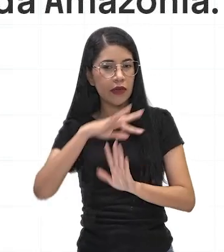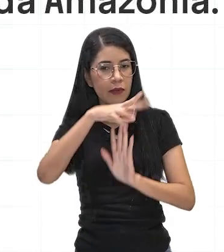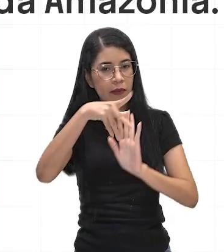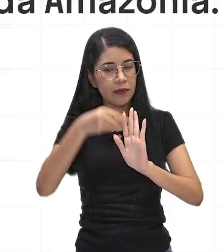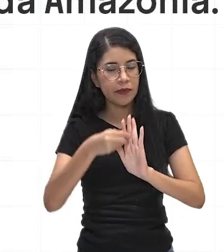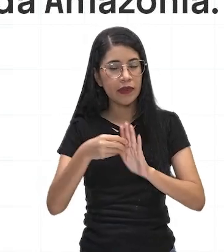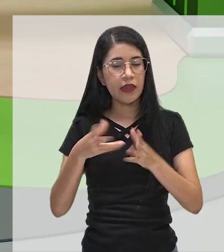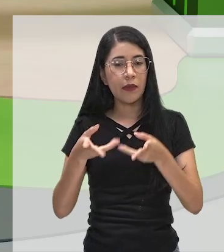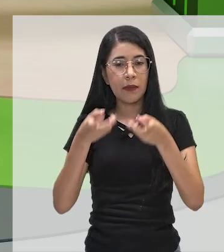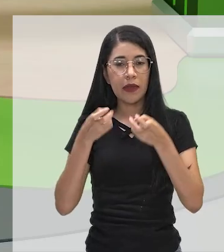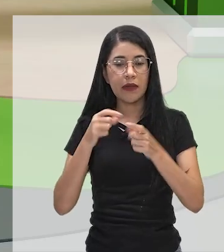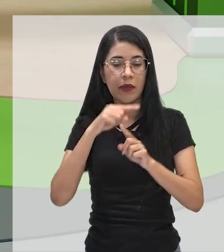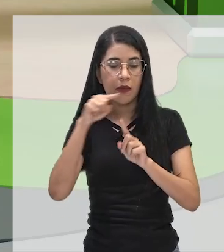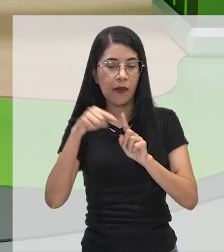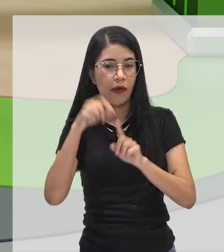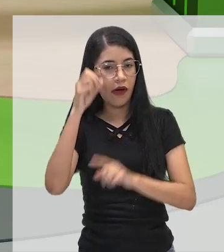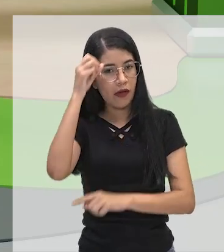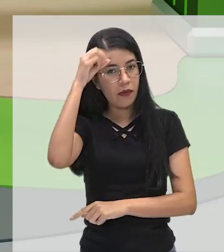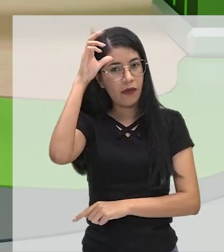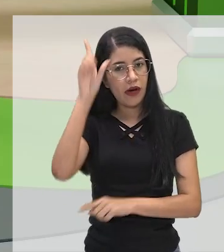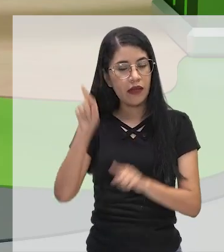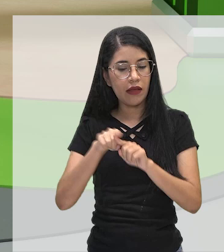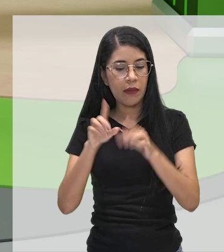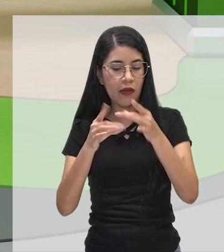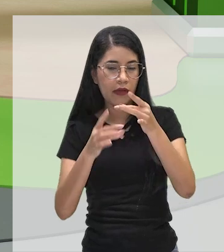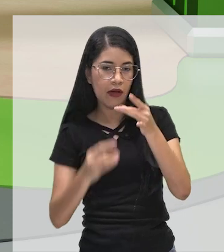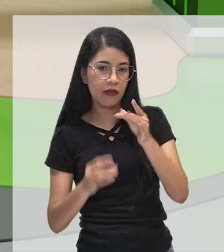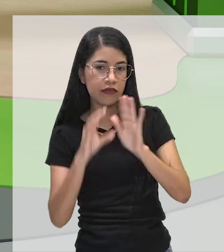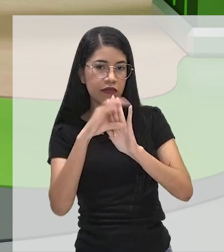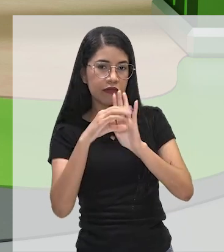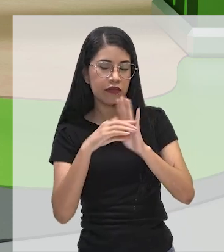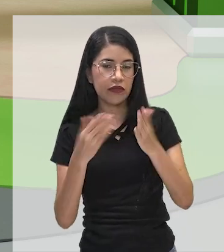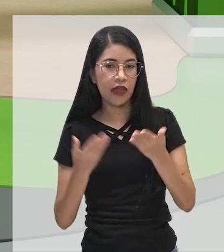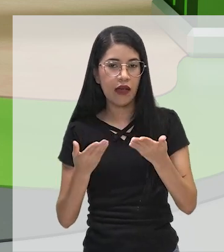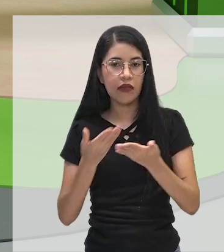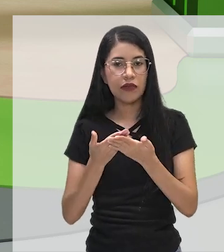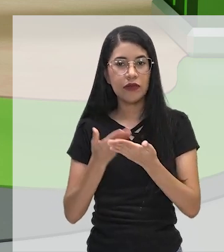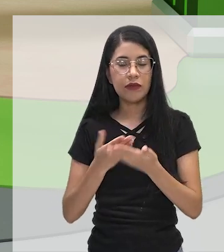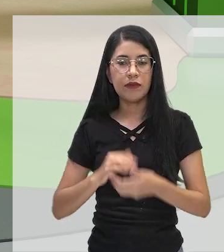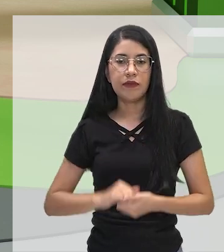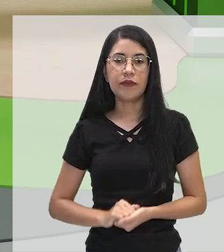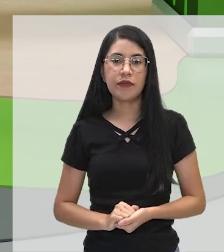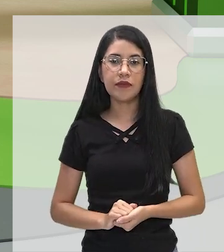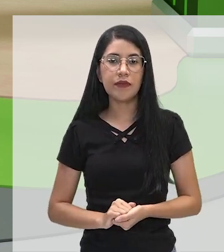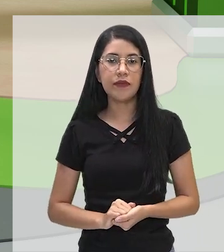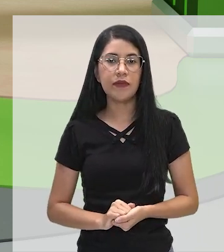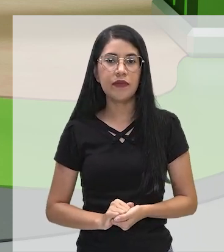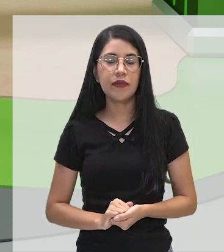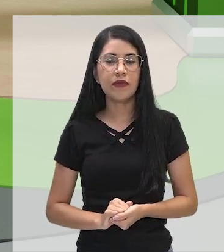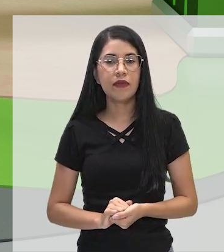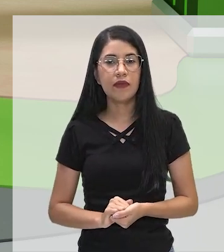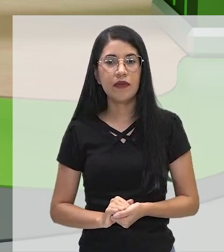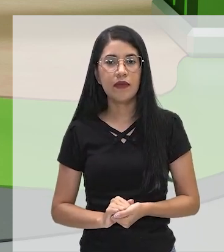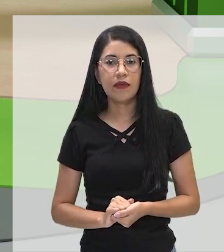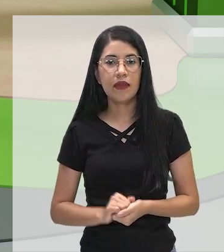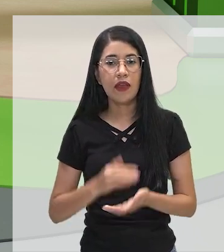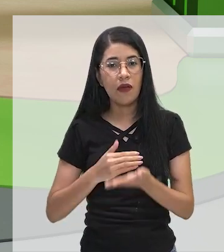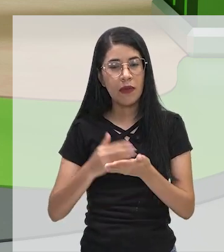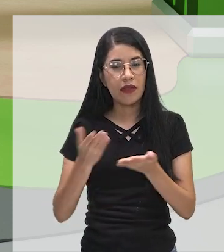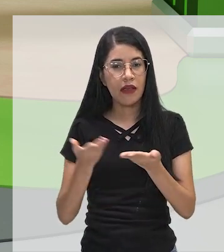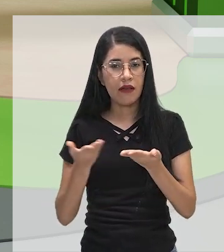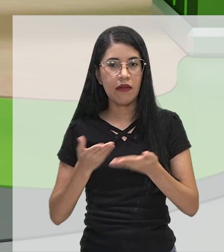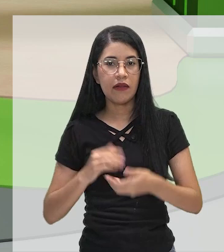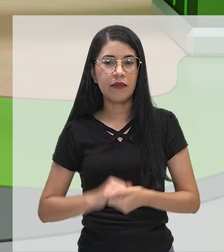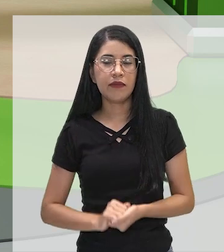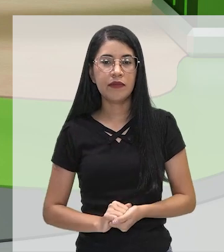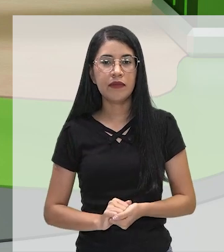Então a gente pôde observar aí o objeto e o detalhamento do conteúdo, de conhecimento aí da nossa aula de número 1, a nossa aula que vai começar